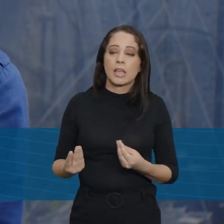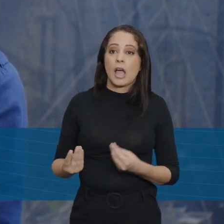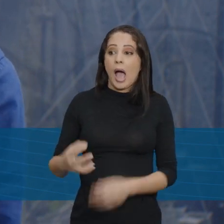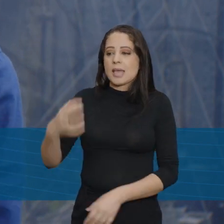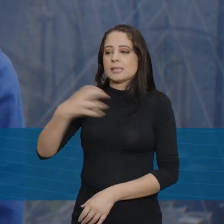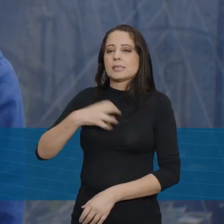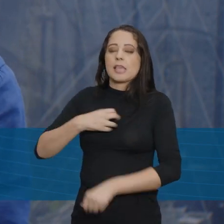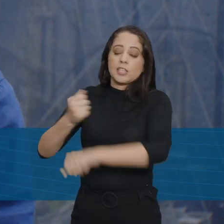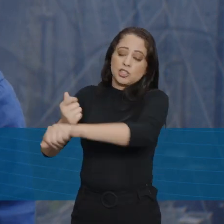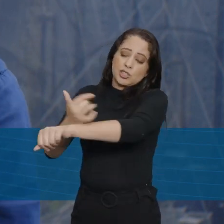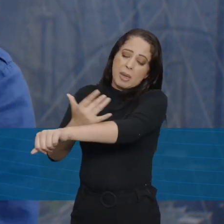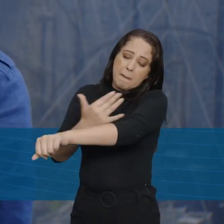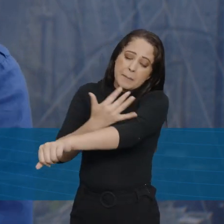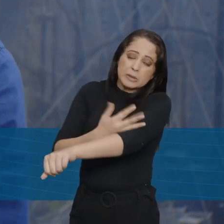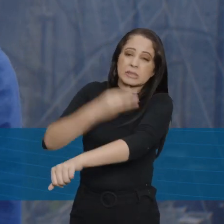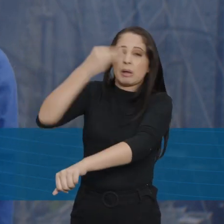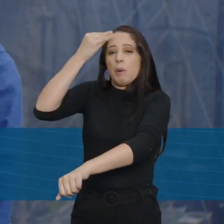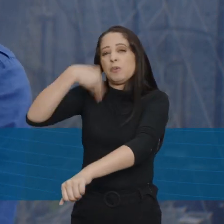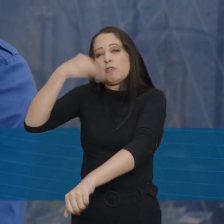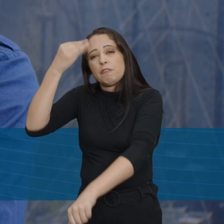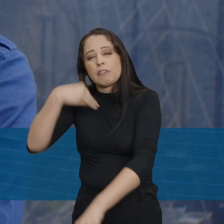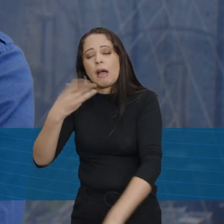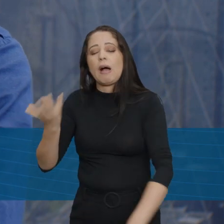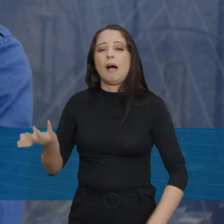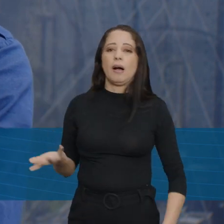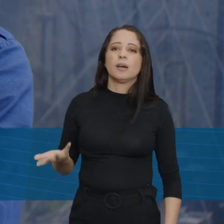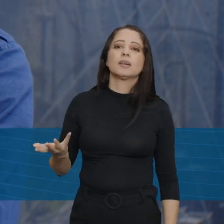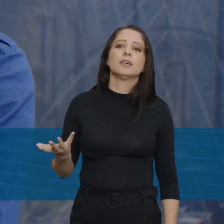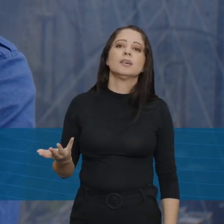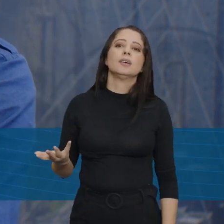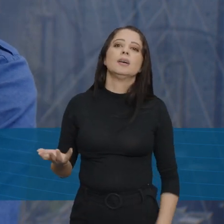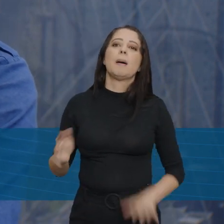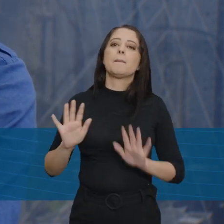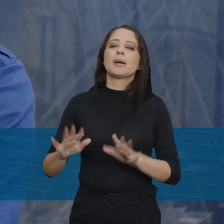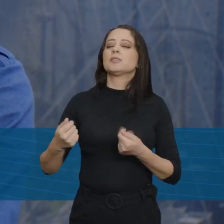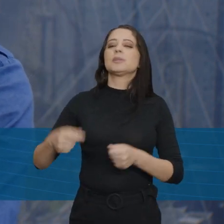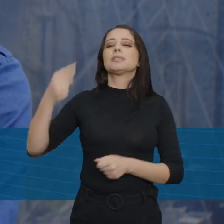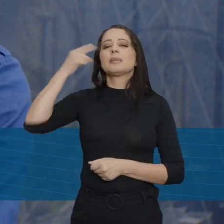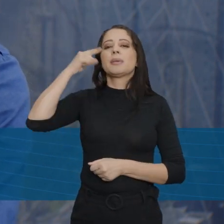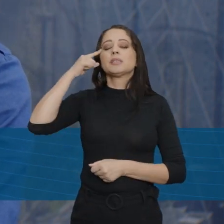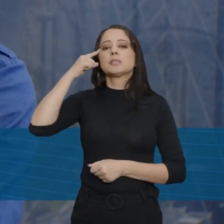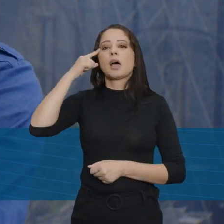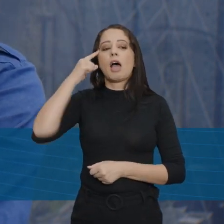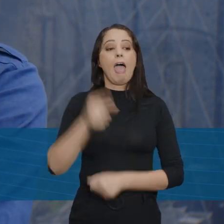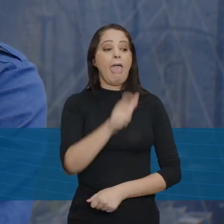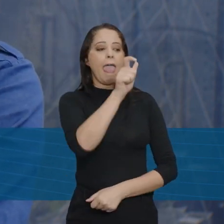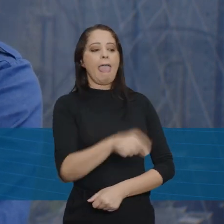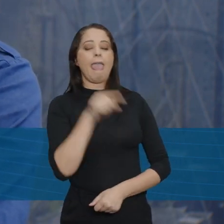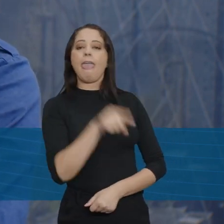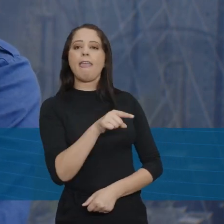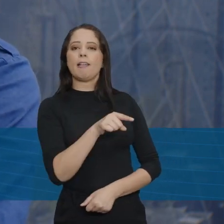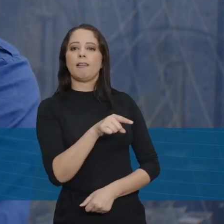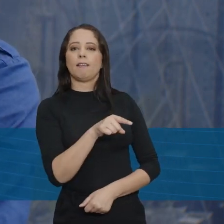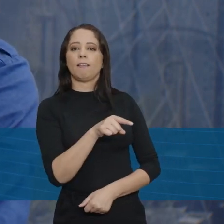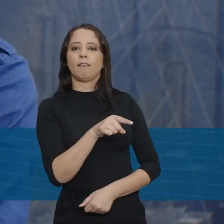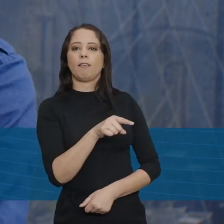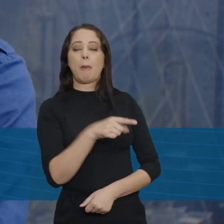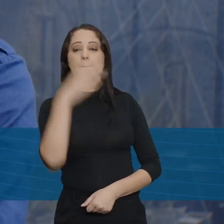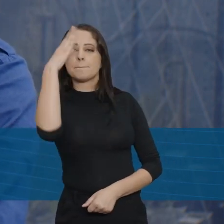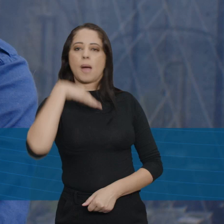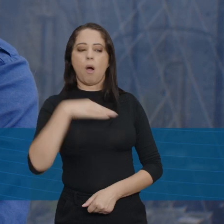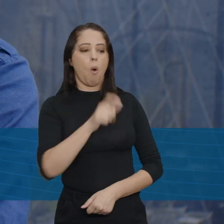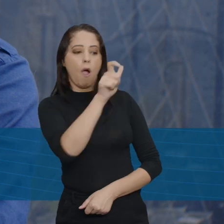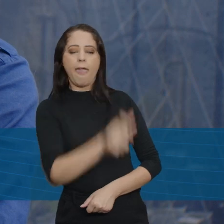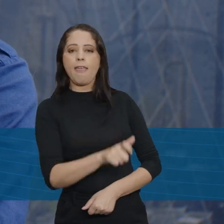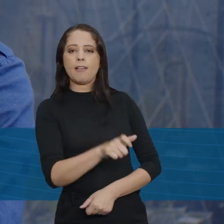alguma fragilidade emocional, não consegue se colocar muito bem, certo? Mas a gente tem que pensar o agressor, porque o